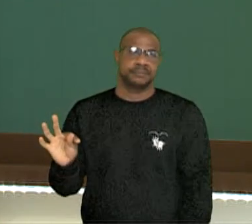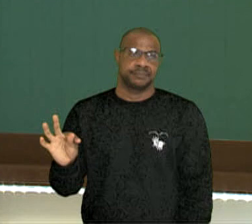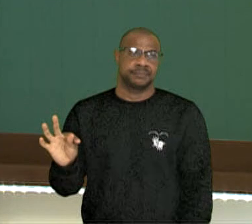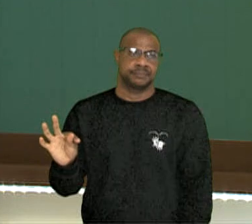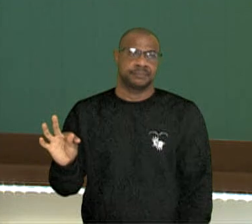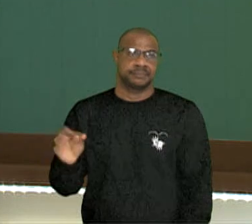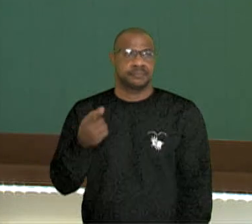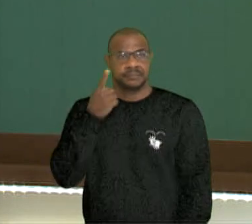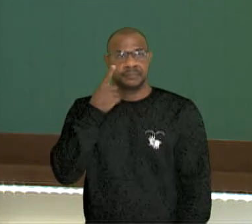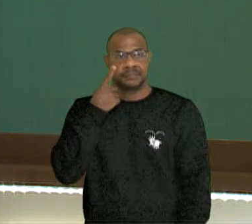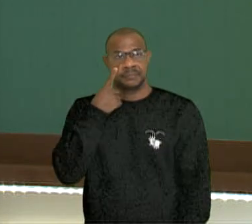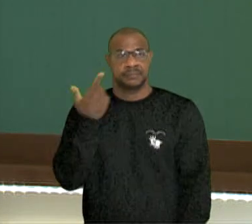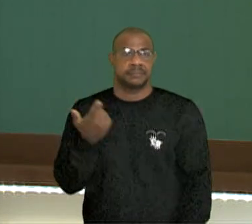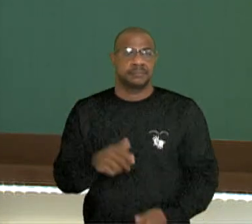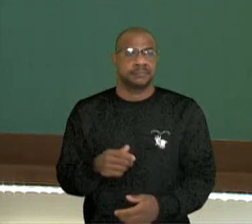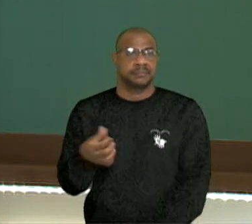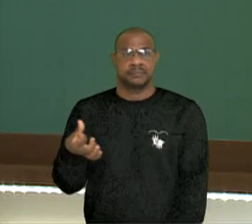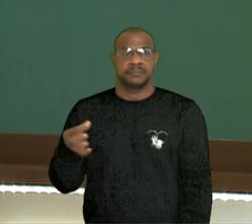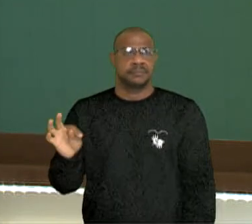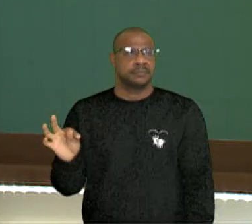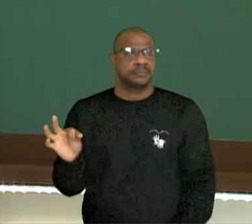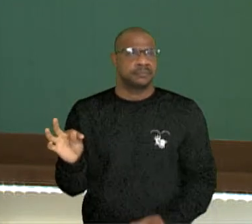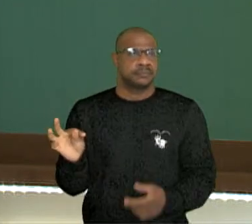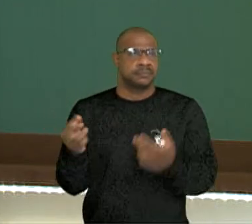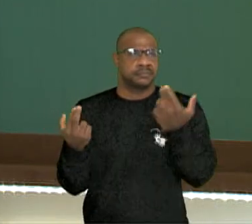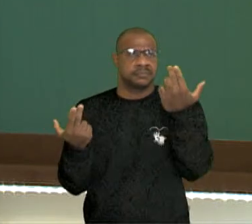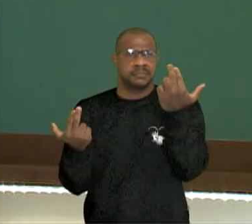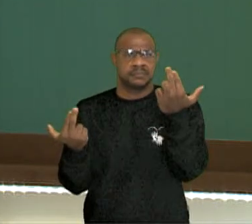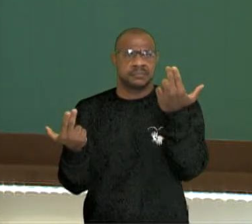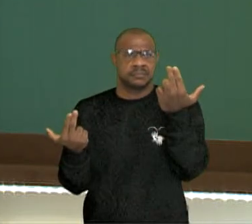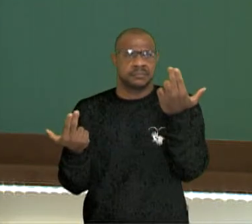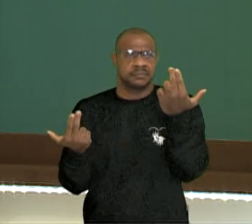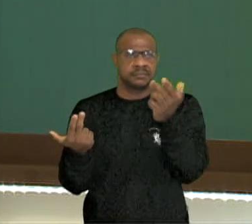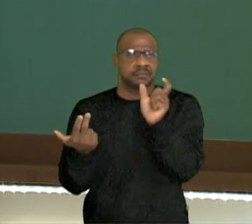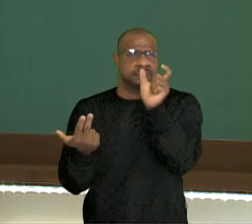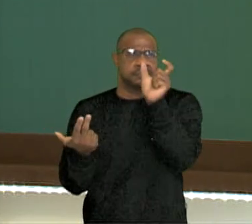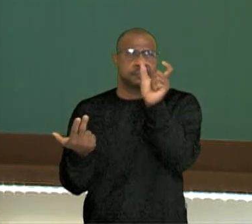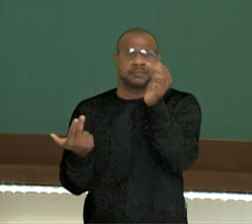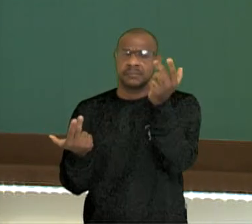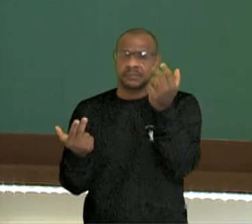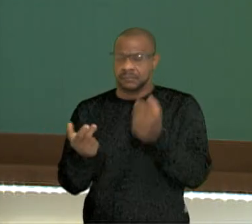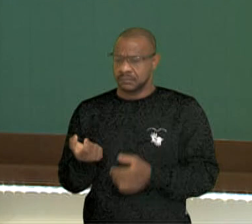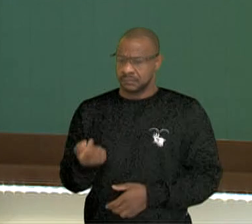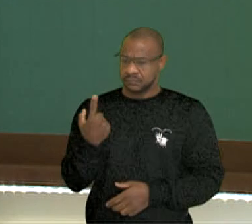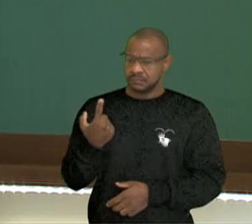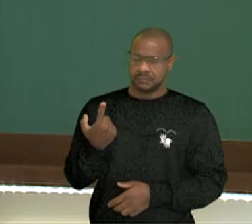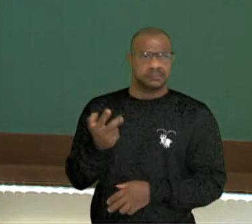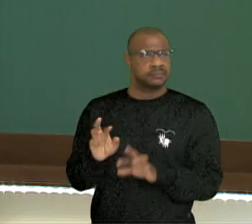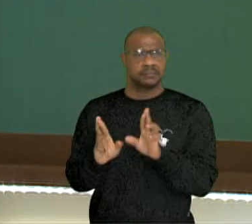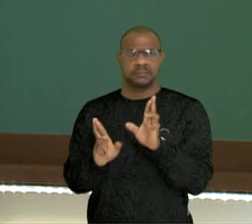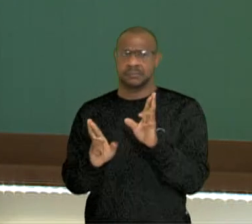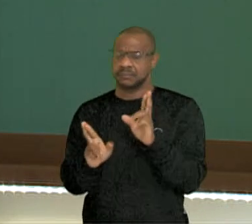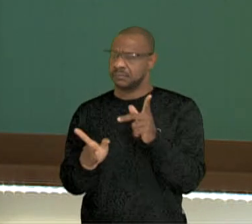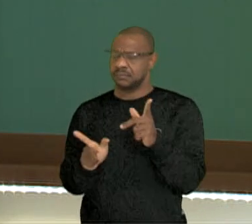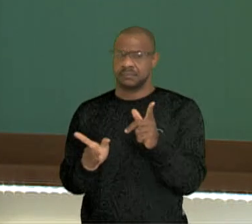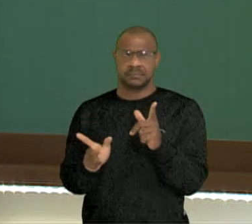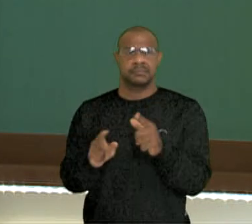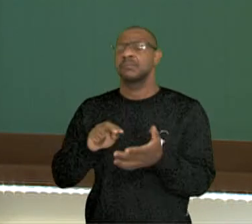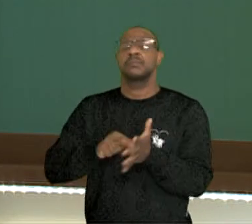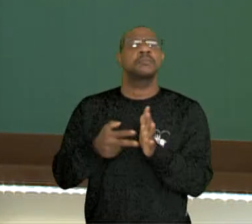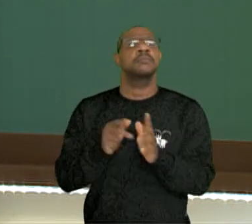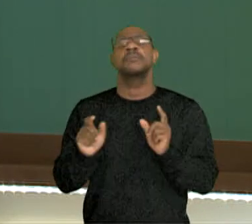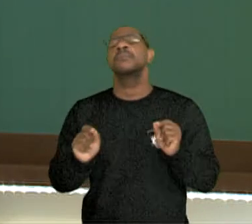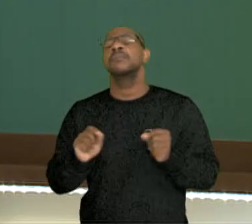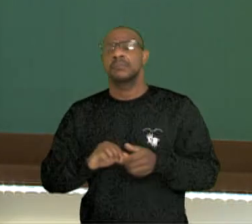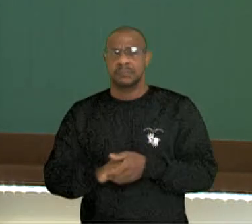E agora verificar, ó. 6t é o termo central? Opa, não é. Então, professor, o que